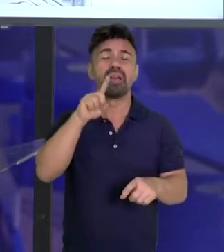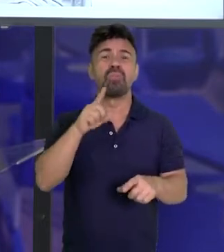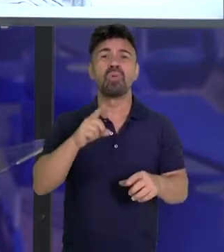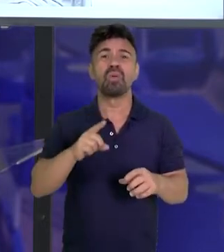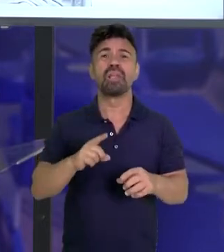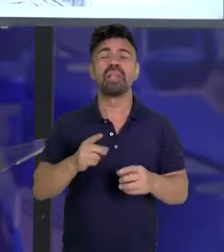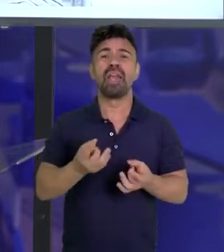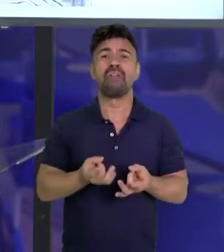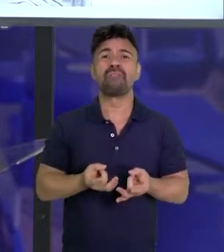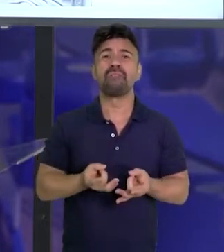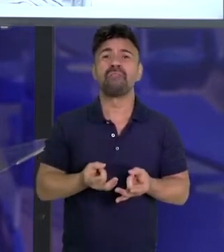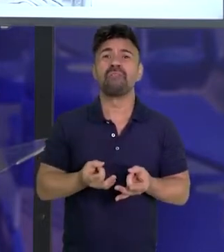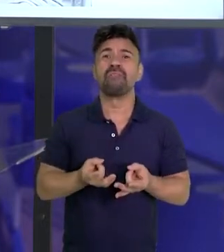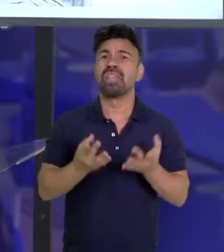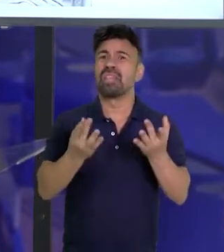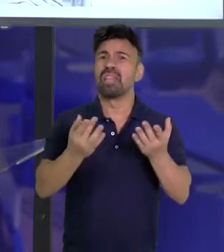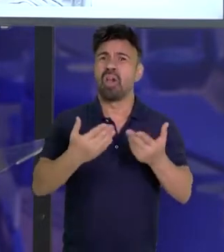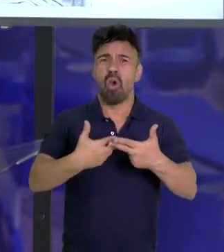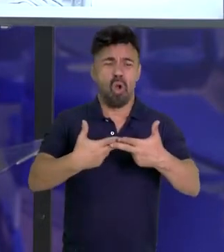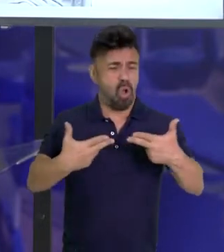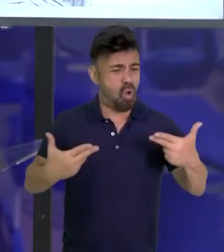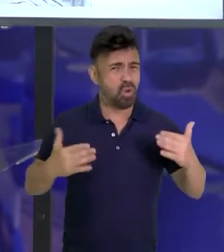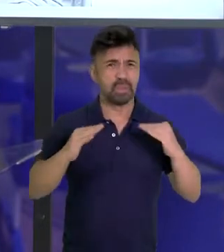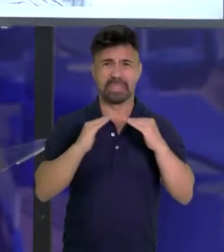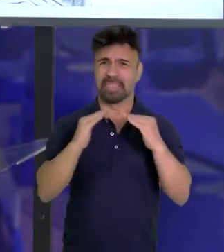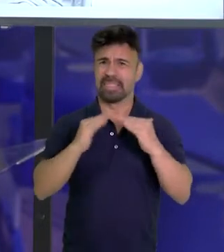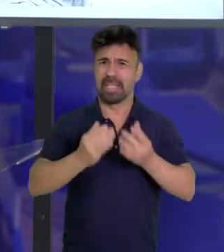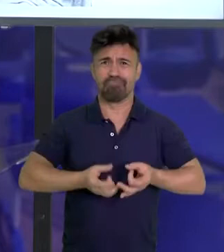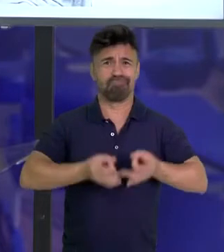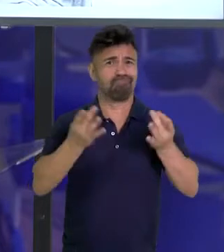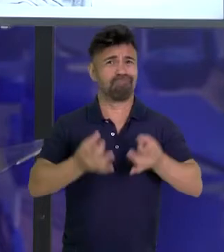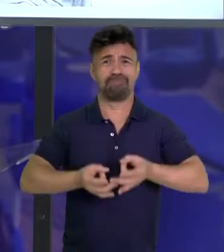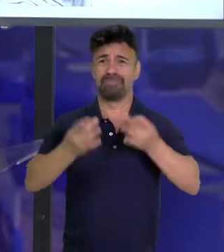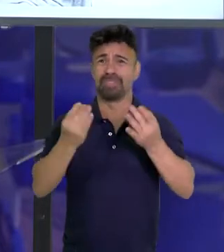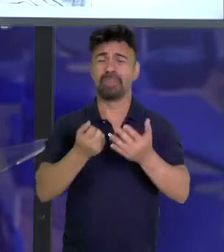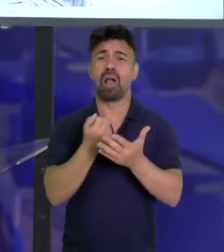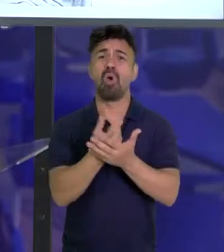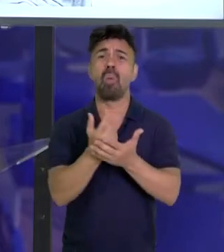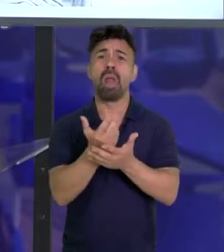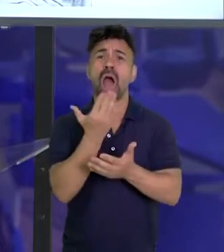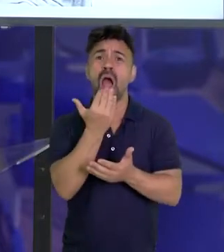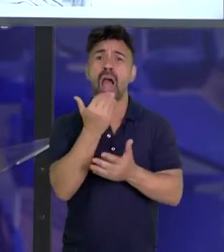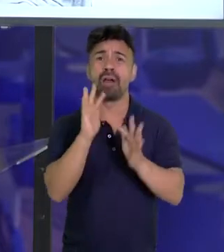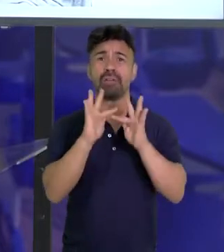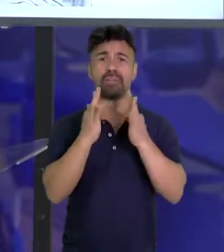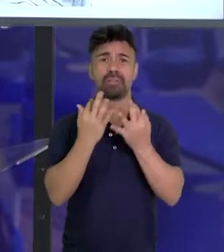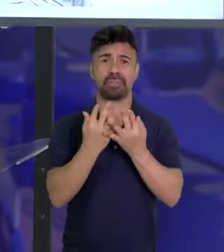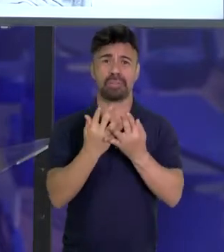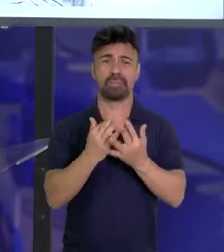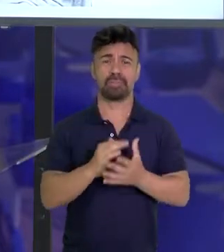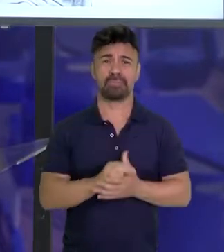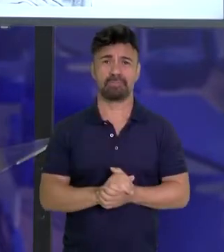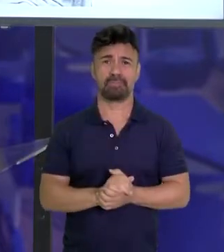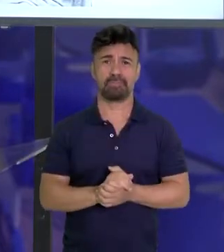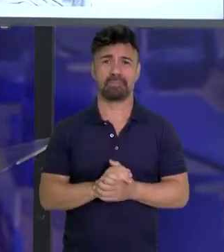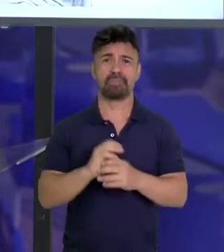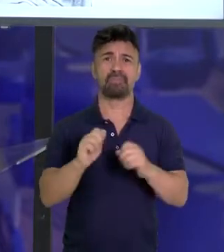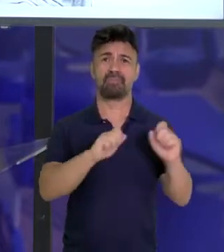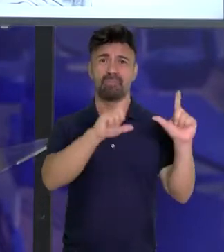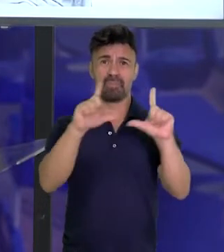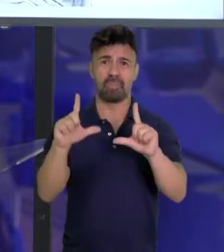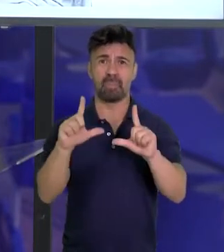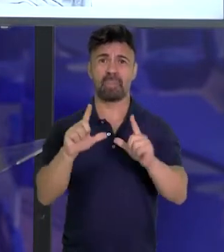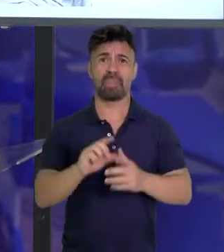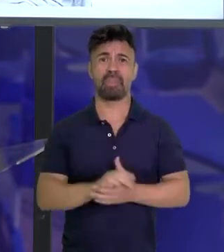acabado de vender os seus últimos pertences para comprar os alimentos para sua família. Vamos para a próxima